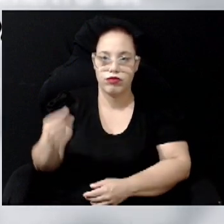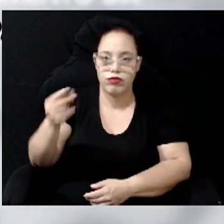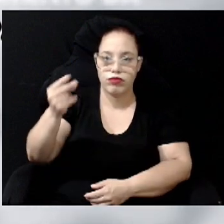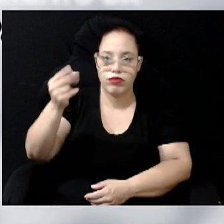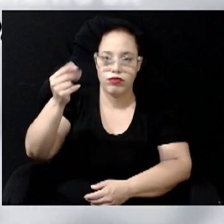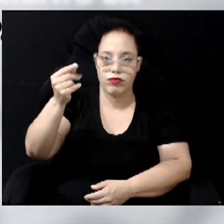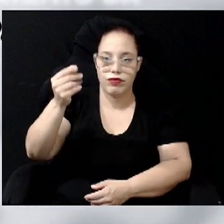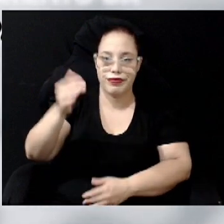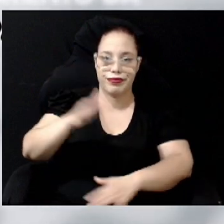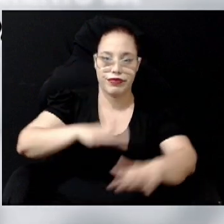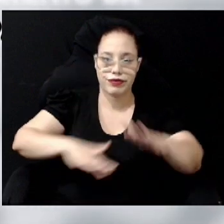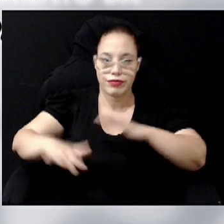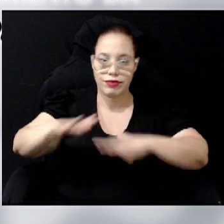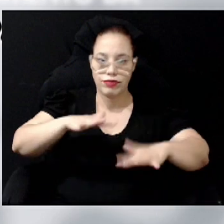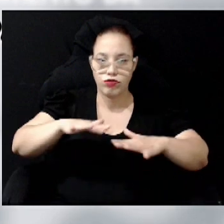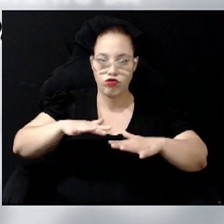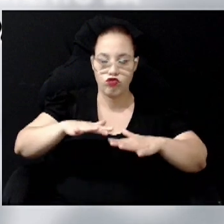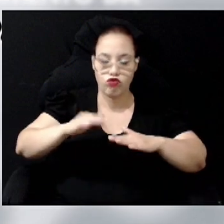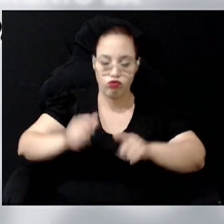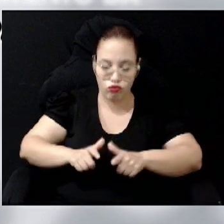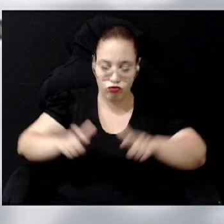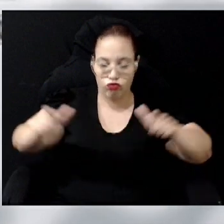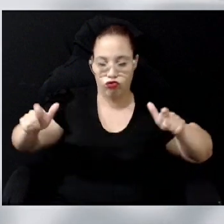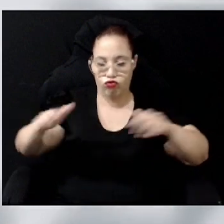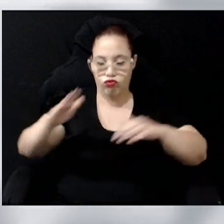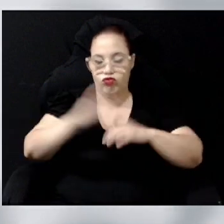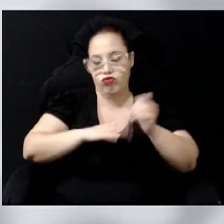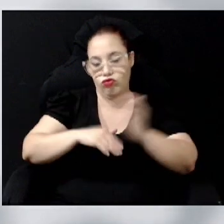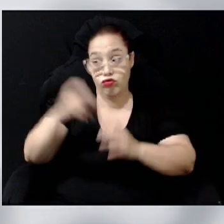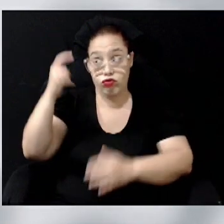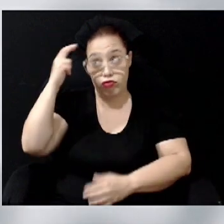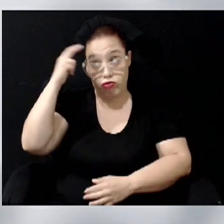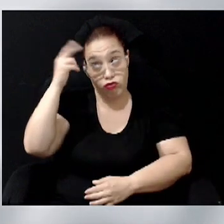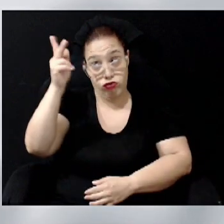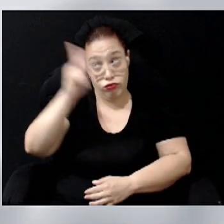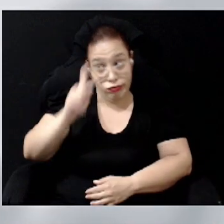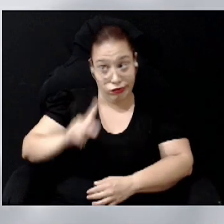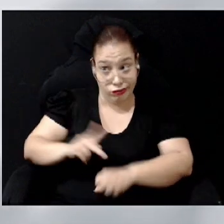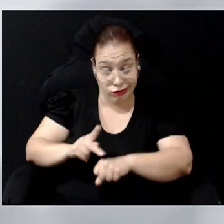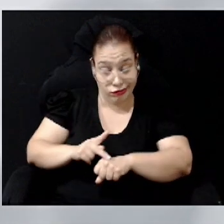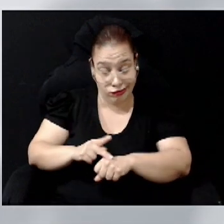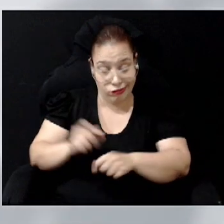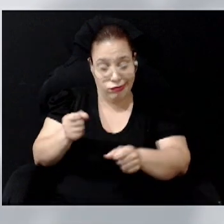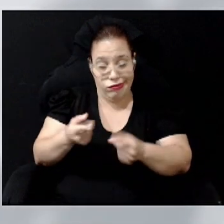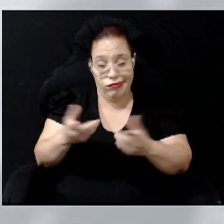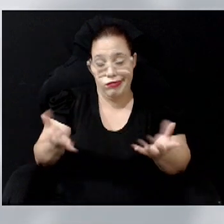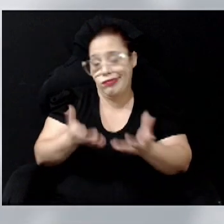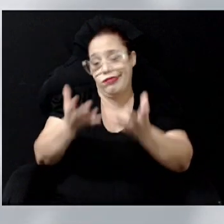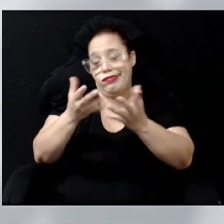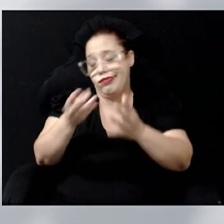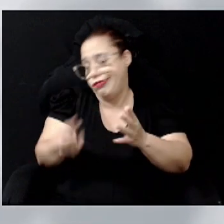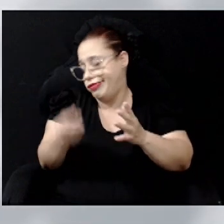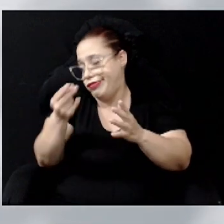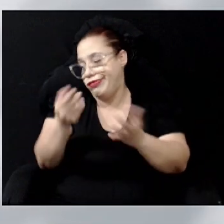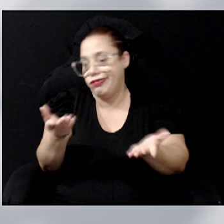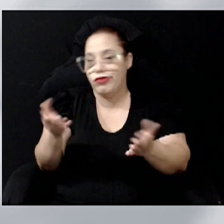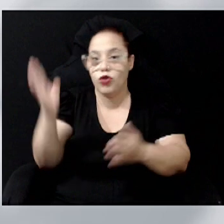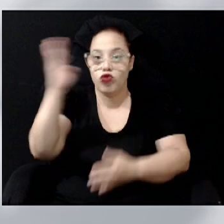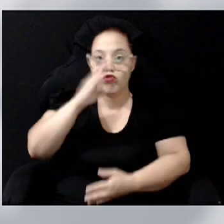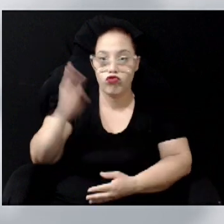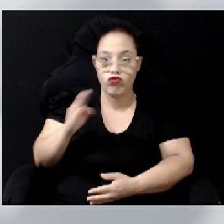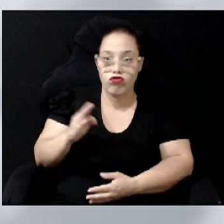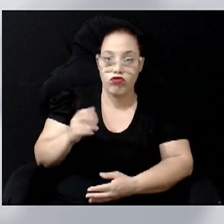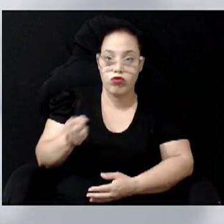cidades, que gerou o aumento da produção cultural no país. Com esse estímulo social e econômico, o Brasil ganhou novos